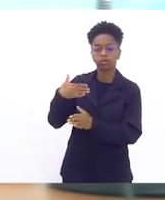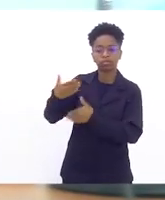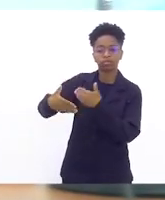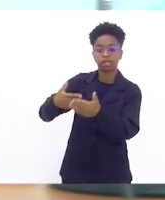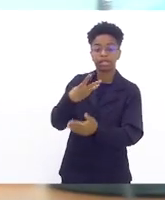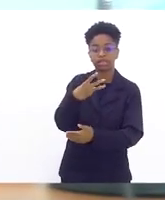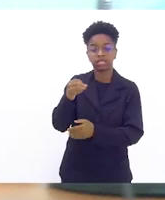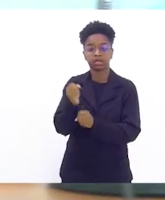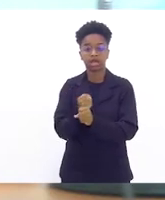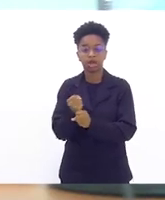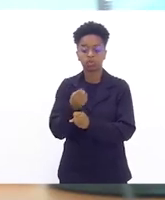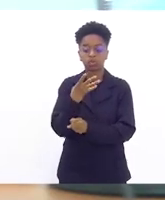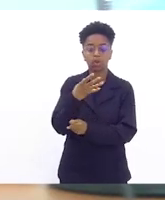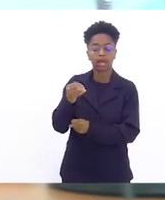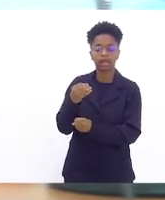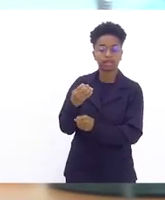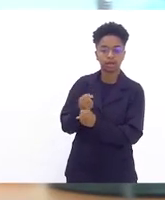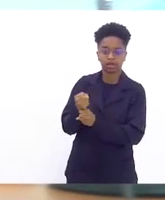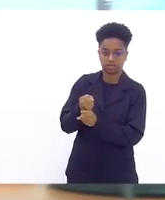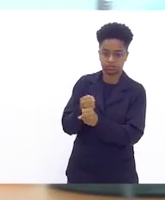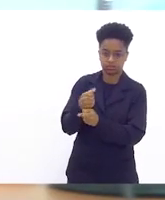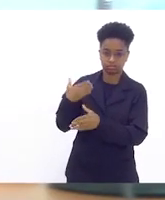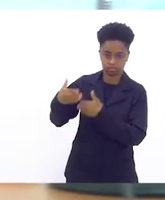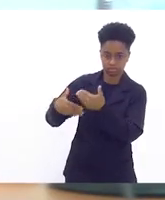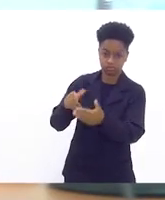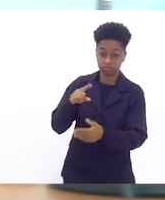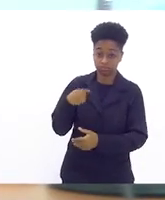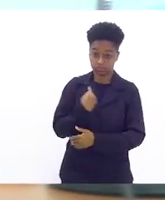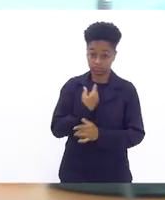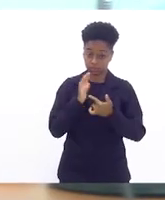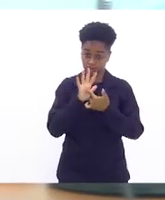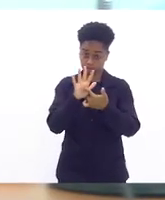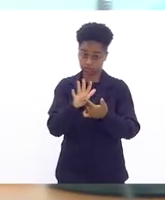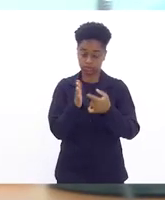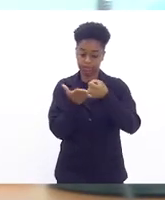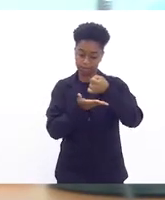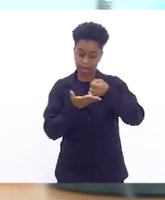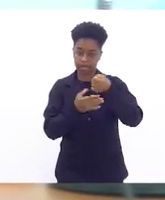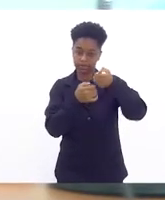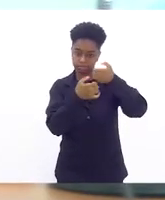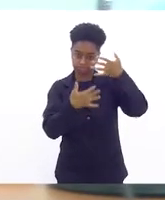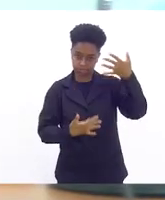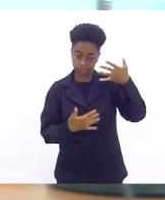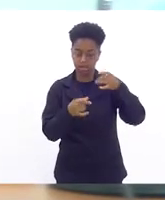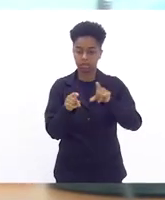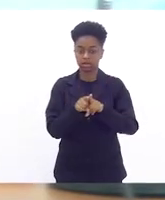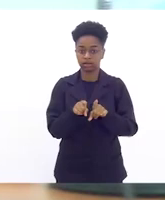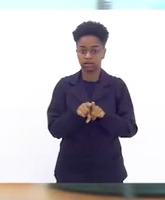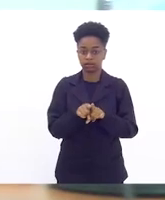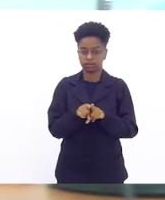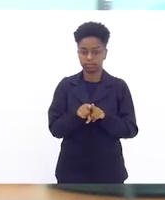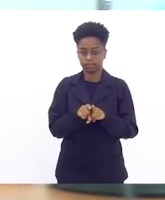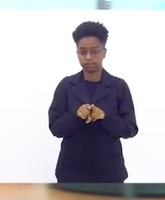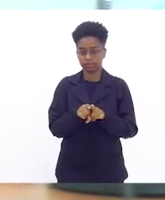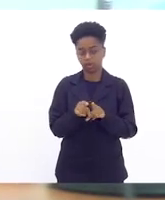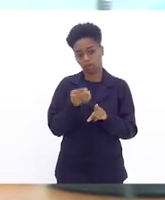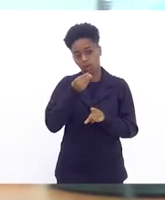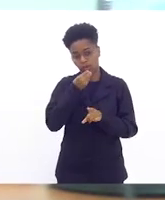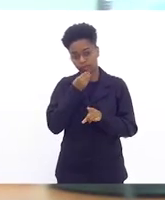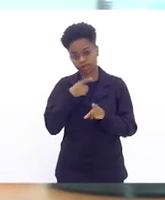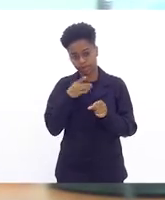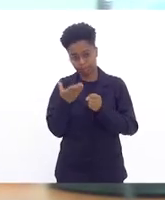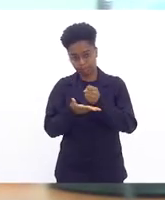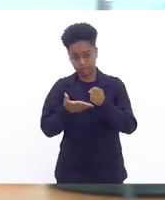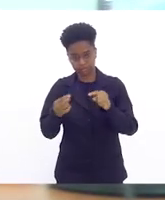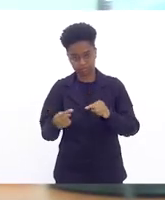próximos 30 40 anos nós fizemos apresentamos as bases com obviamente com base